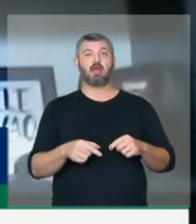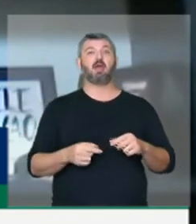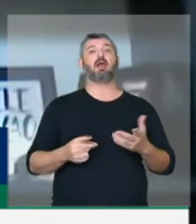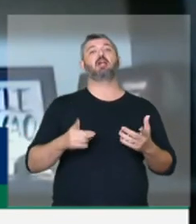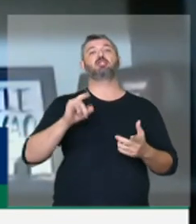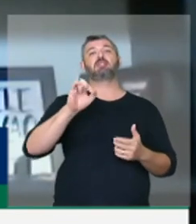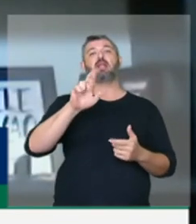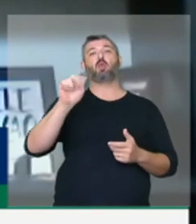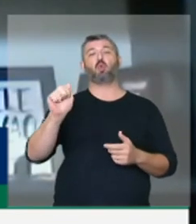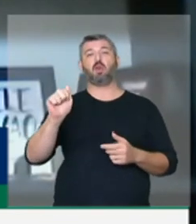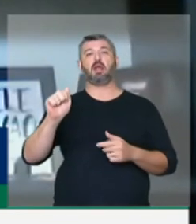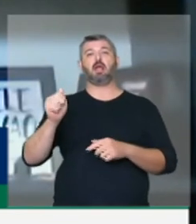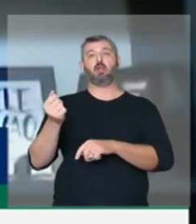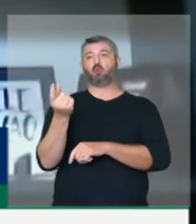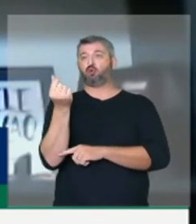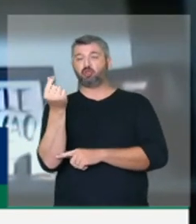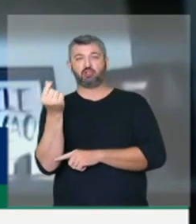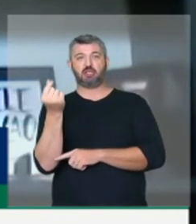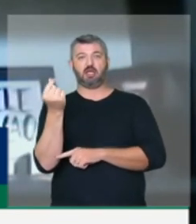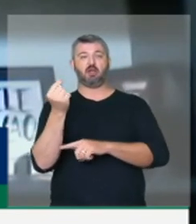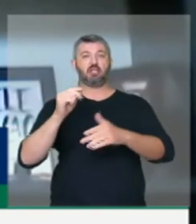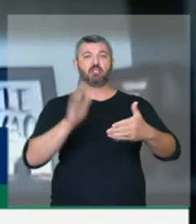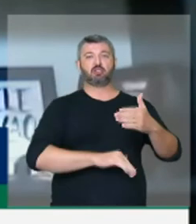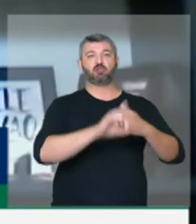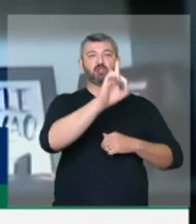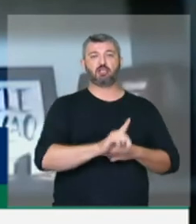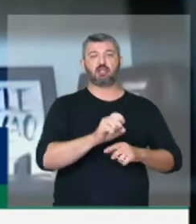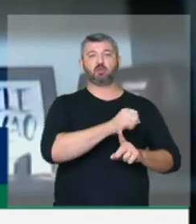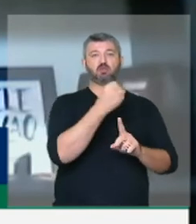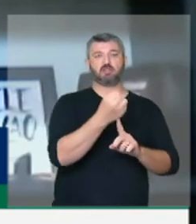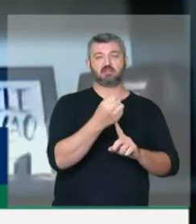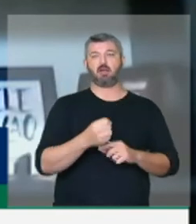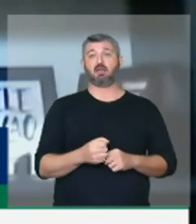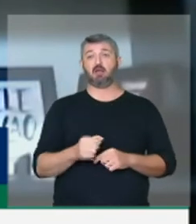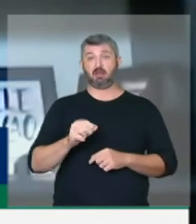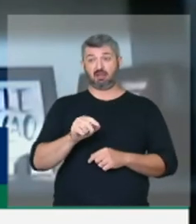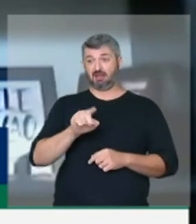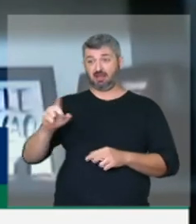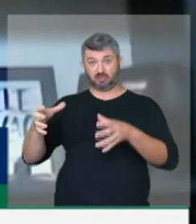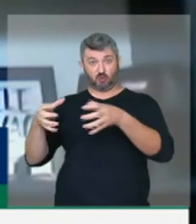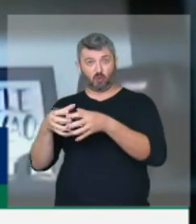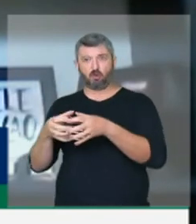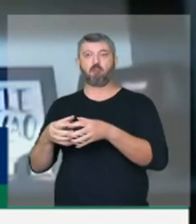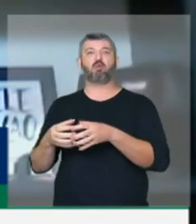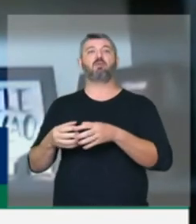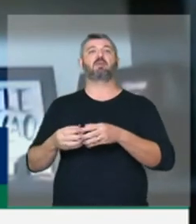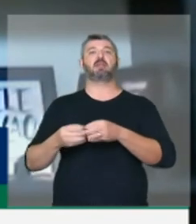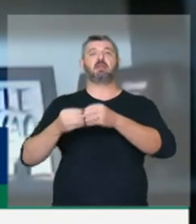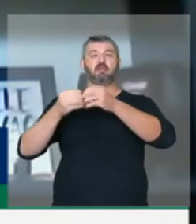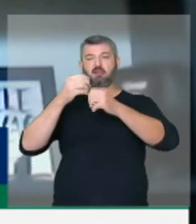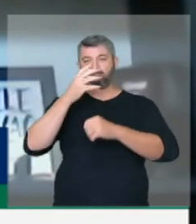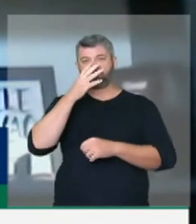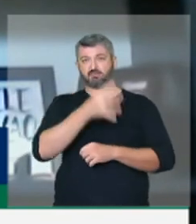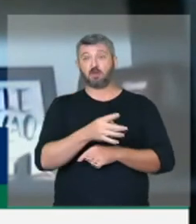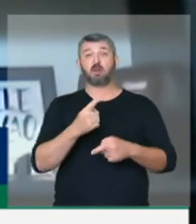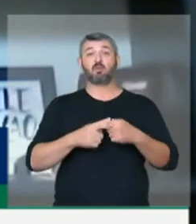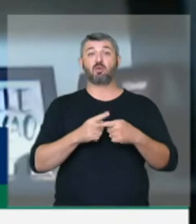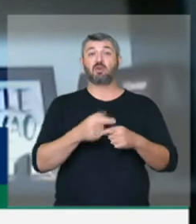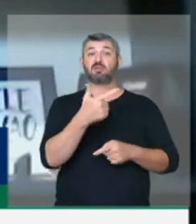com a supressão das liberdades democráticas. Uma extrema-direita negacionista que faz com que o nosso país sangre, porque são mais de